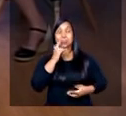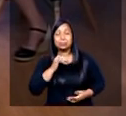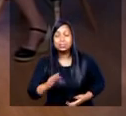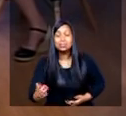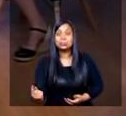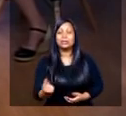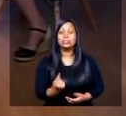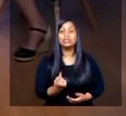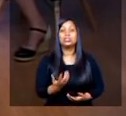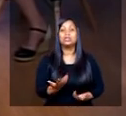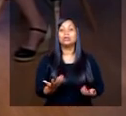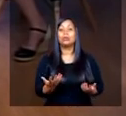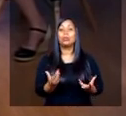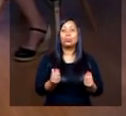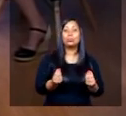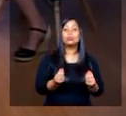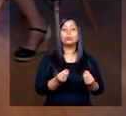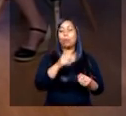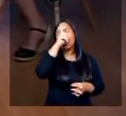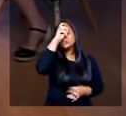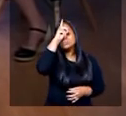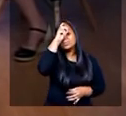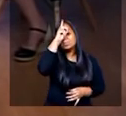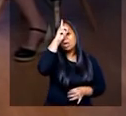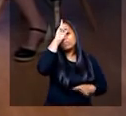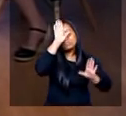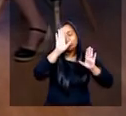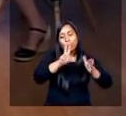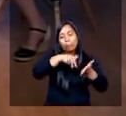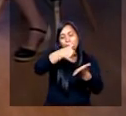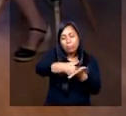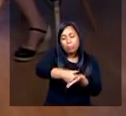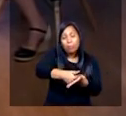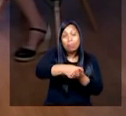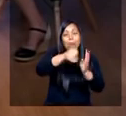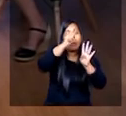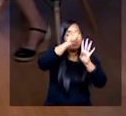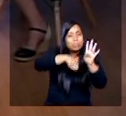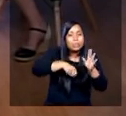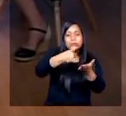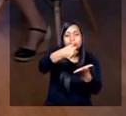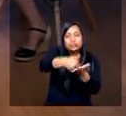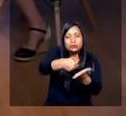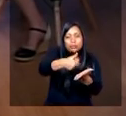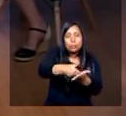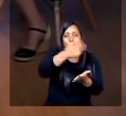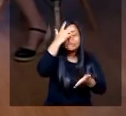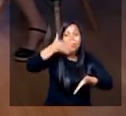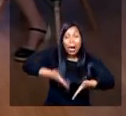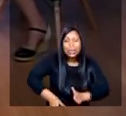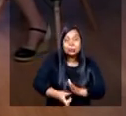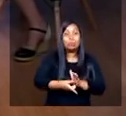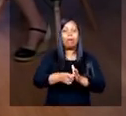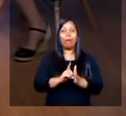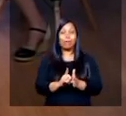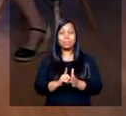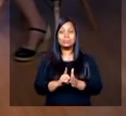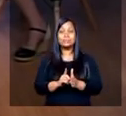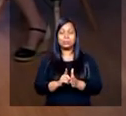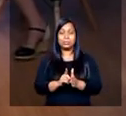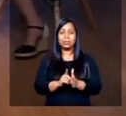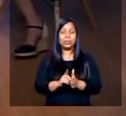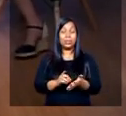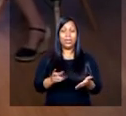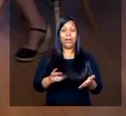chegam, que ficaram muito tempo internada, ficou 4 meses internada. Prematuros extremos, são crianças que nasceram,